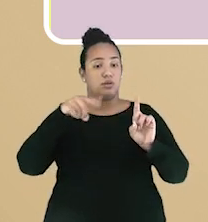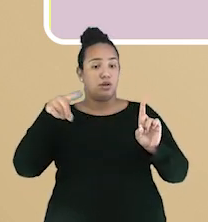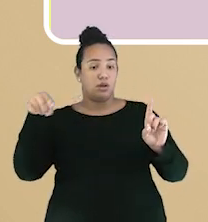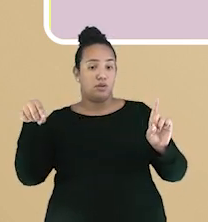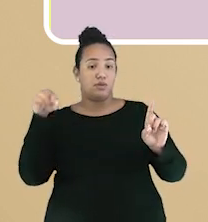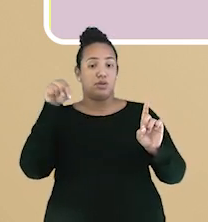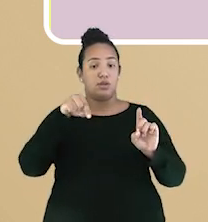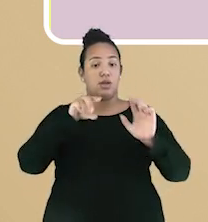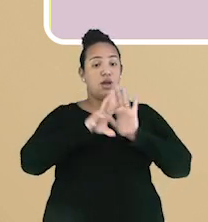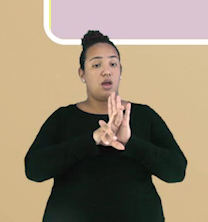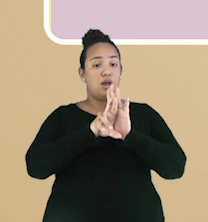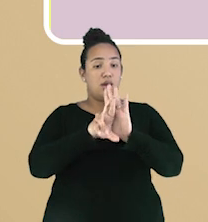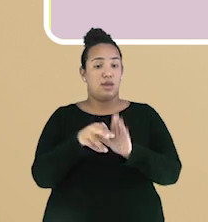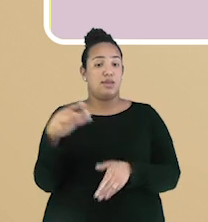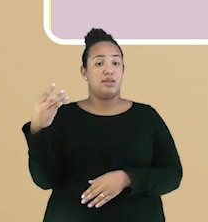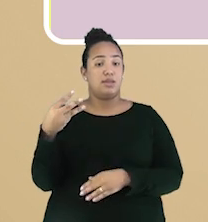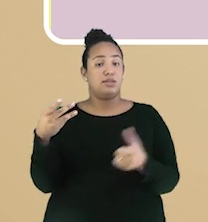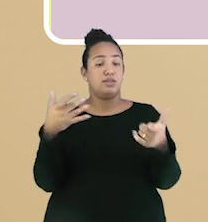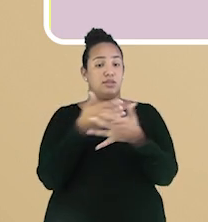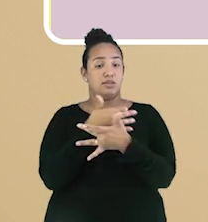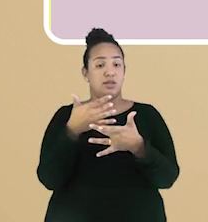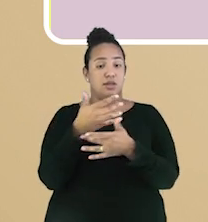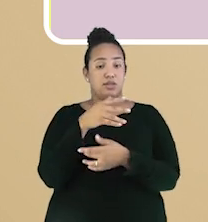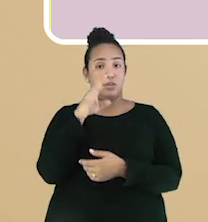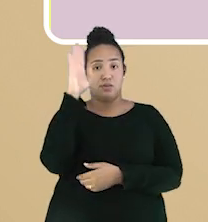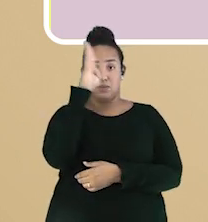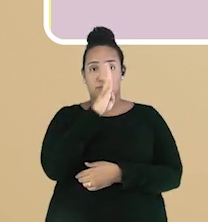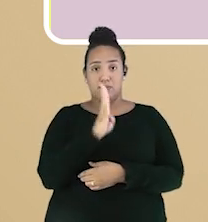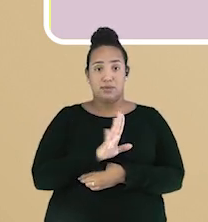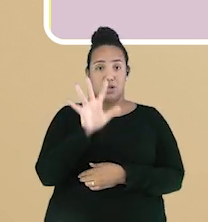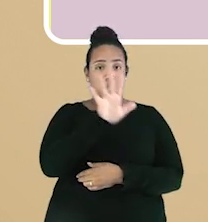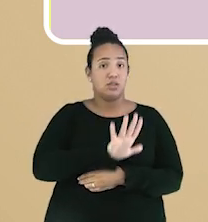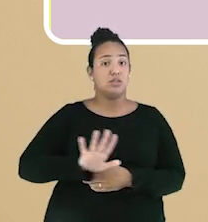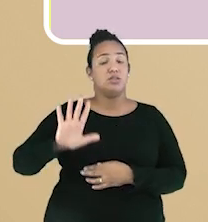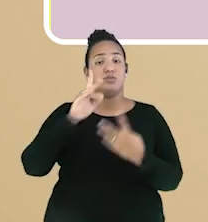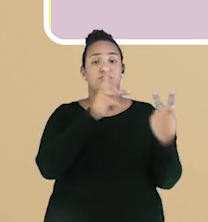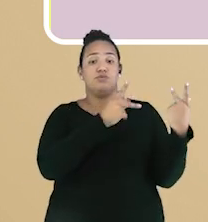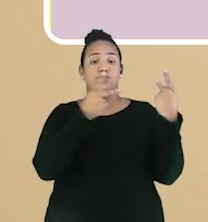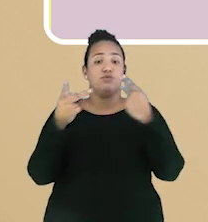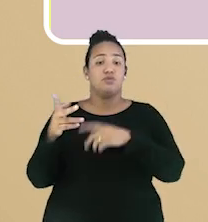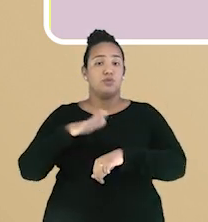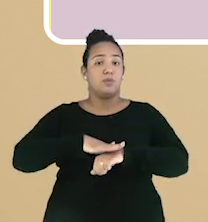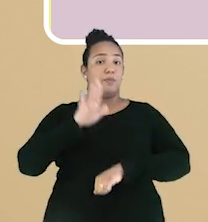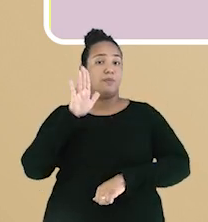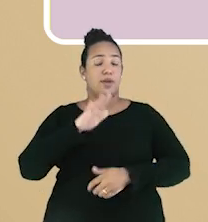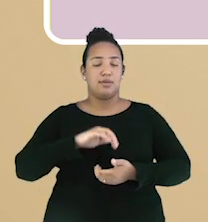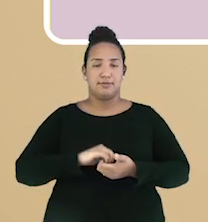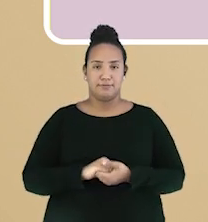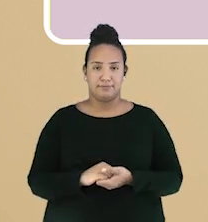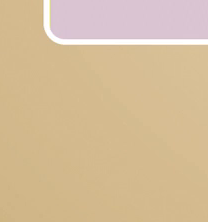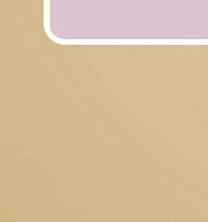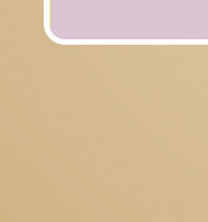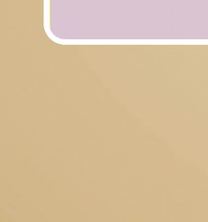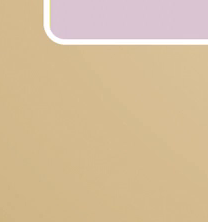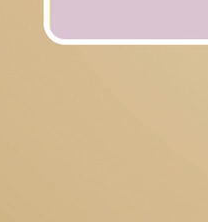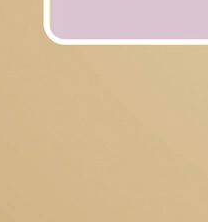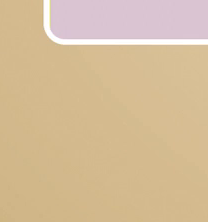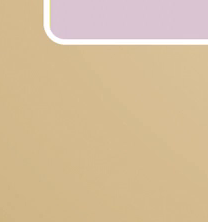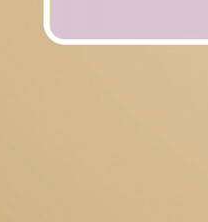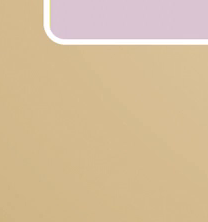que representa a terceira cidade mais visitada no Brasil em 2021?